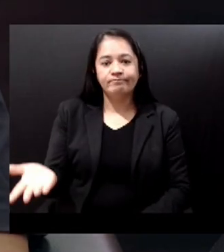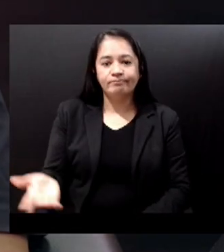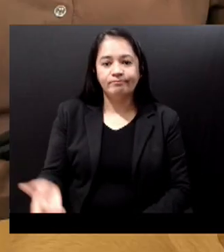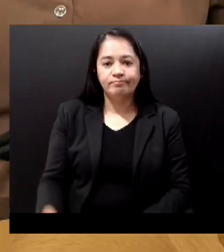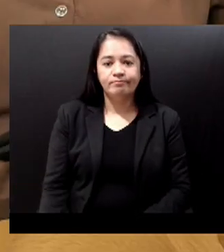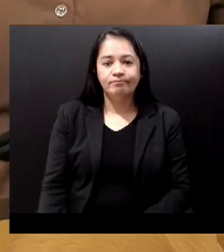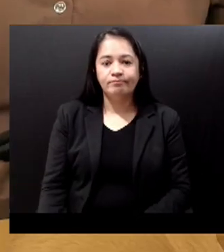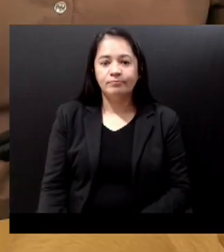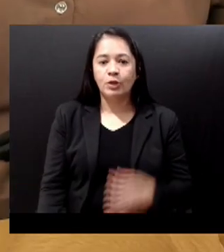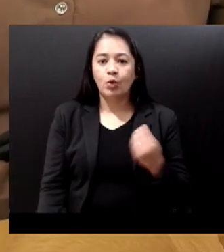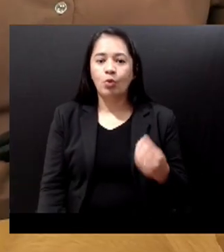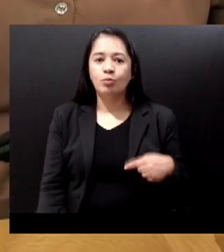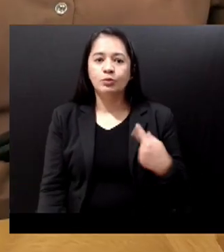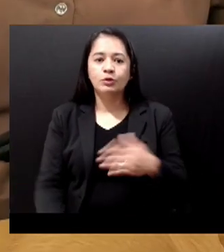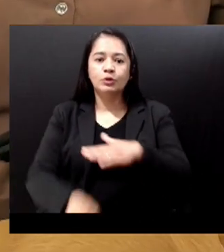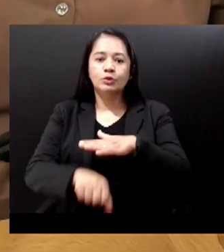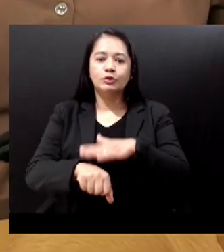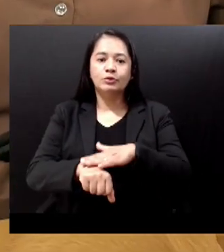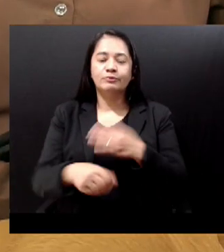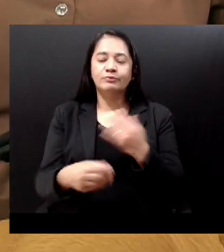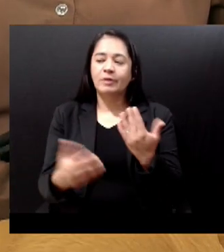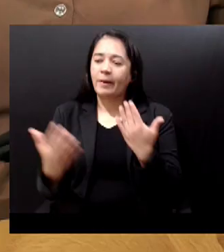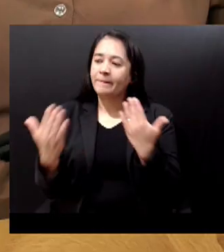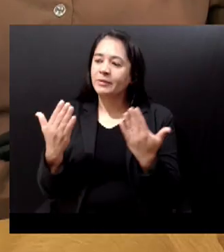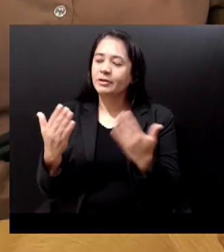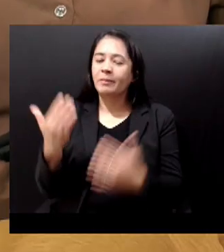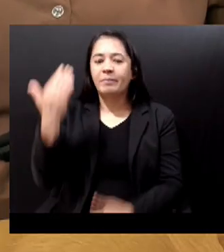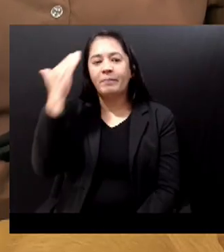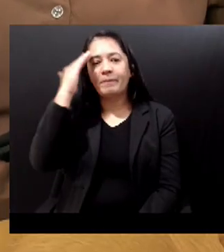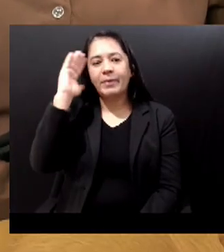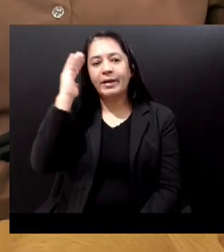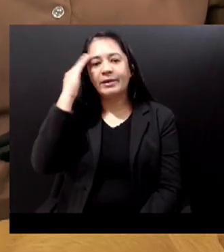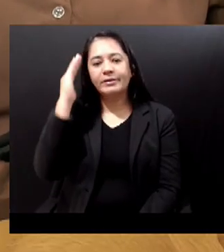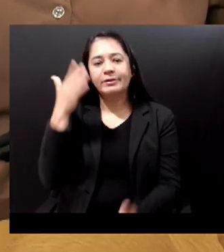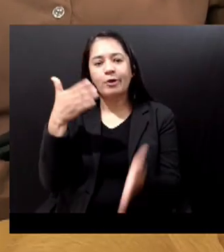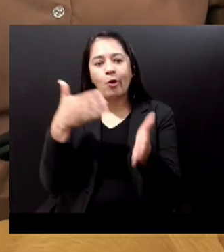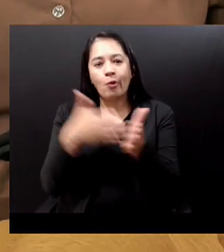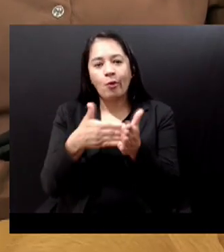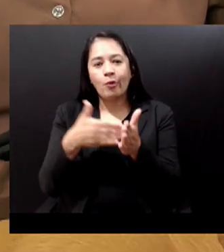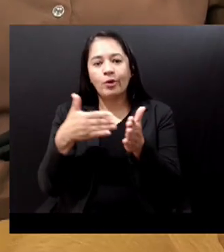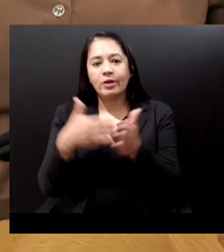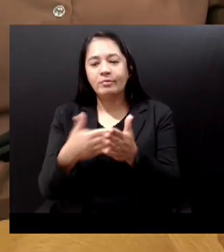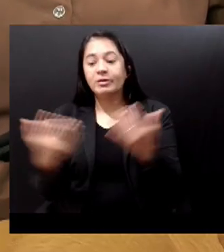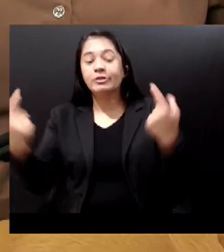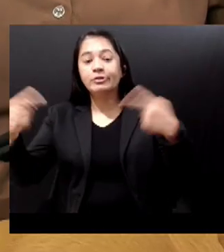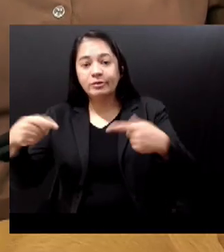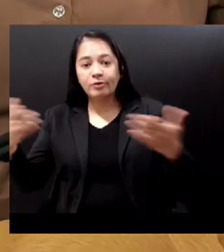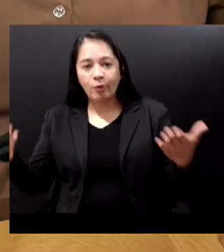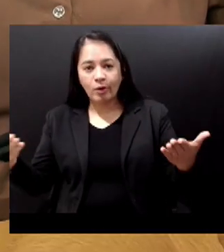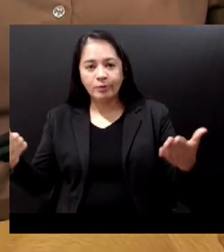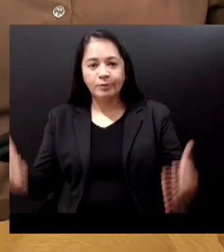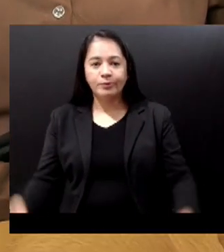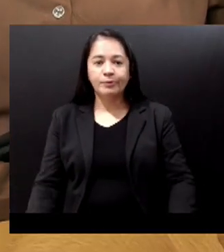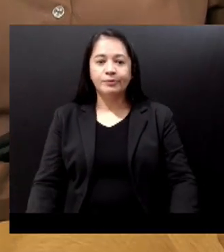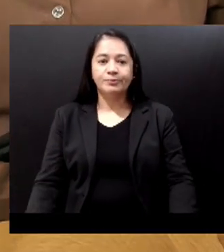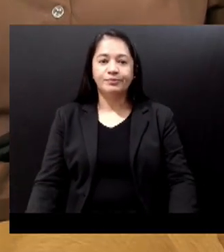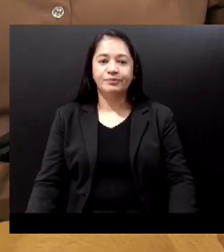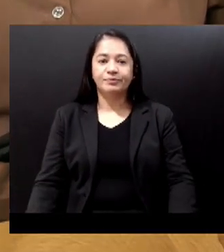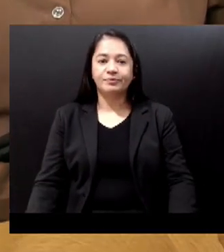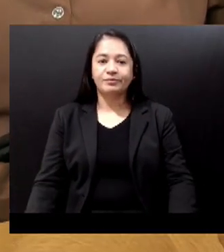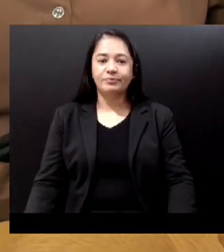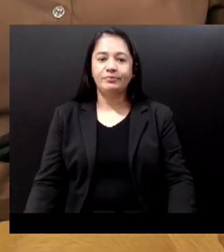nossa psicóloga, para entender o limite, né, entre desafio e frustração? Que é esse desafio? O que que é